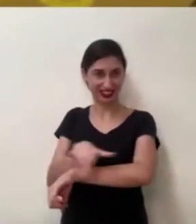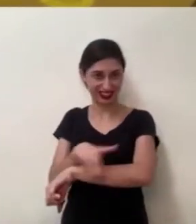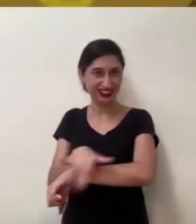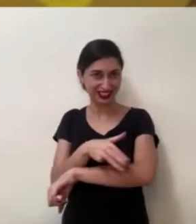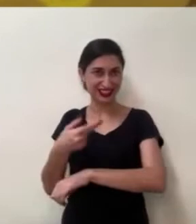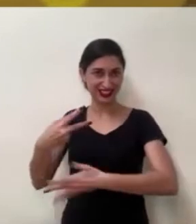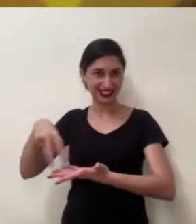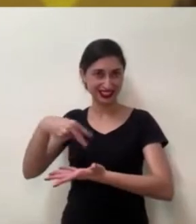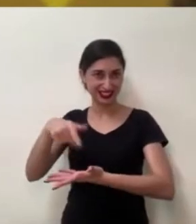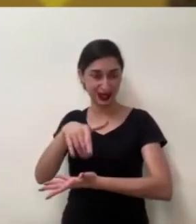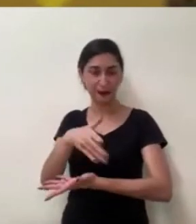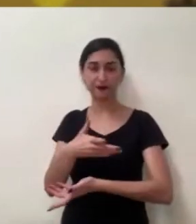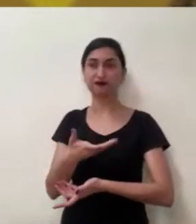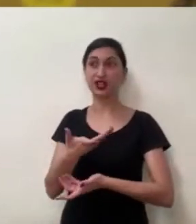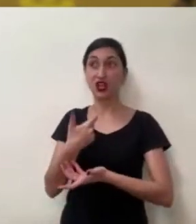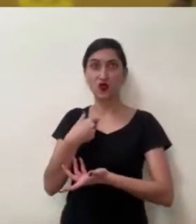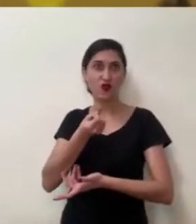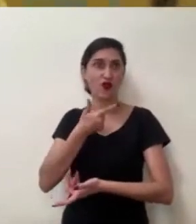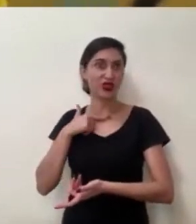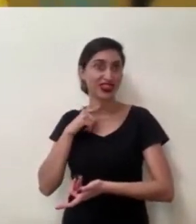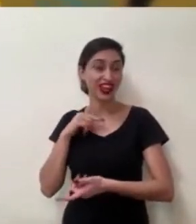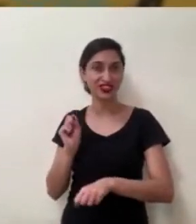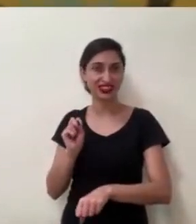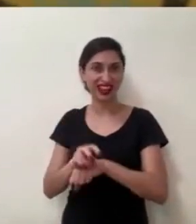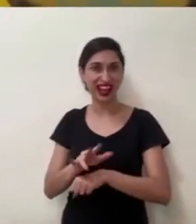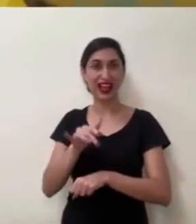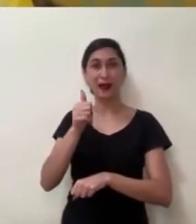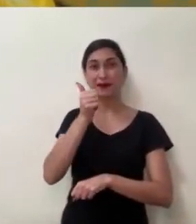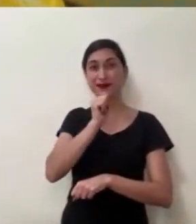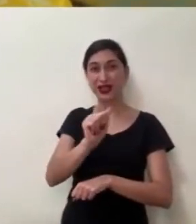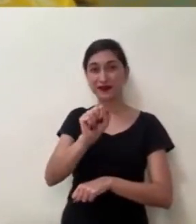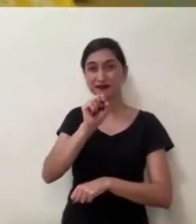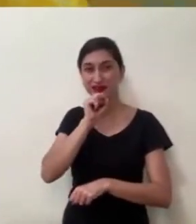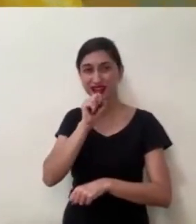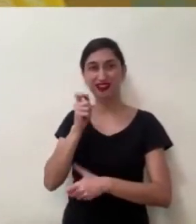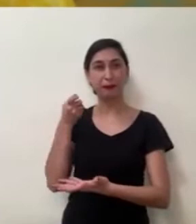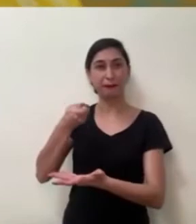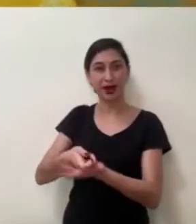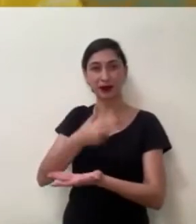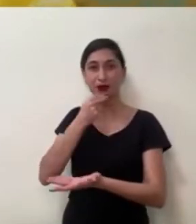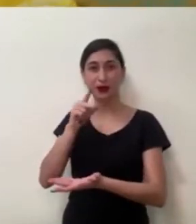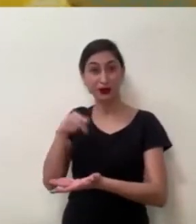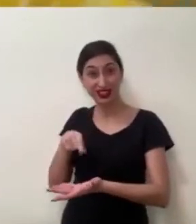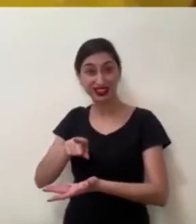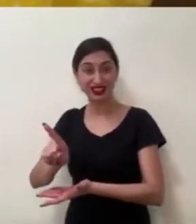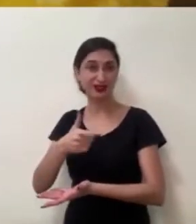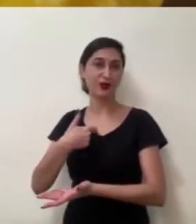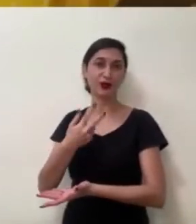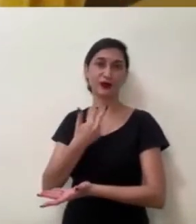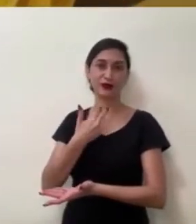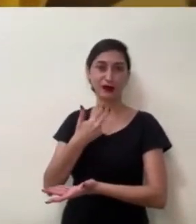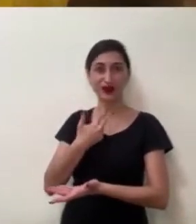eu tinha muita vontade de entrar e tal, e aí eu lembro, velho, que a minha mãe pagava pro meu irmão ir, eu não ia. Eu ficava assim, a